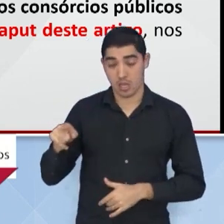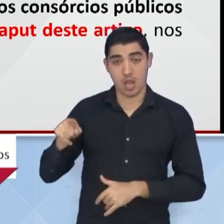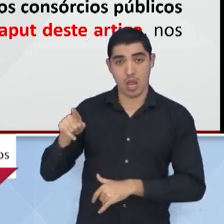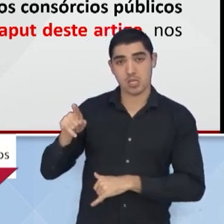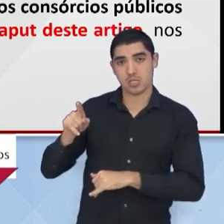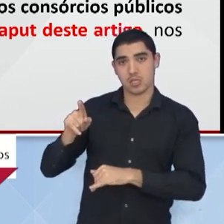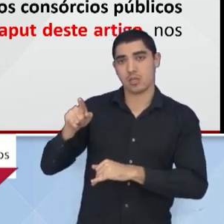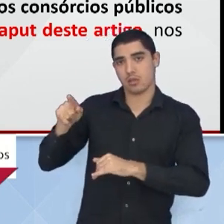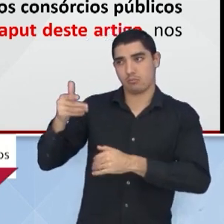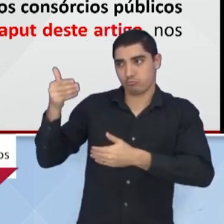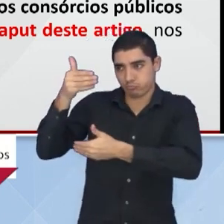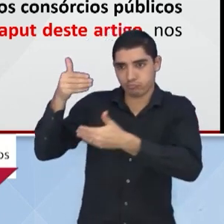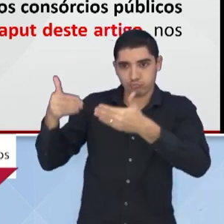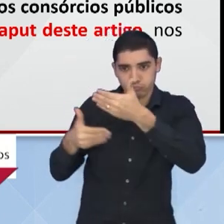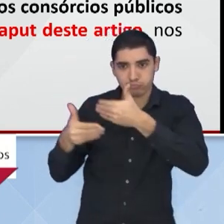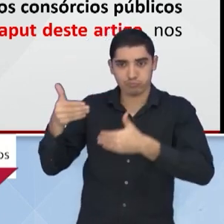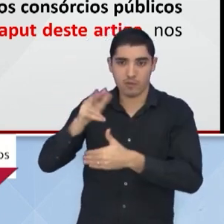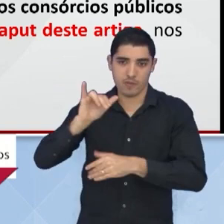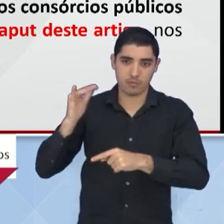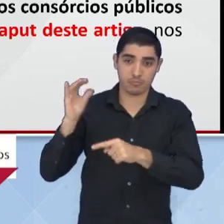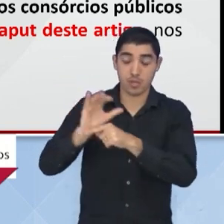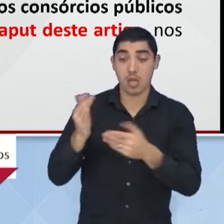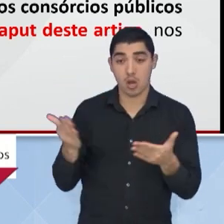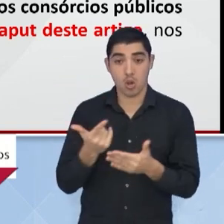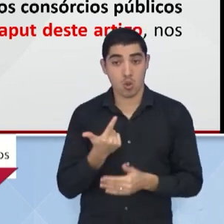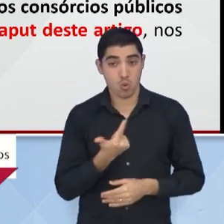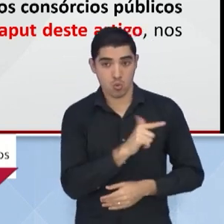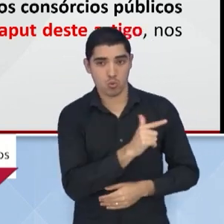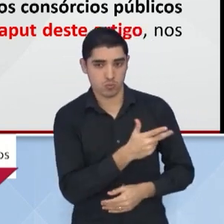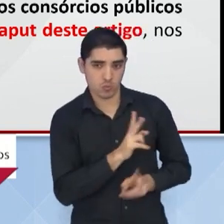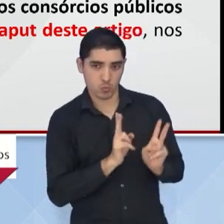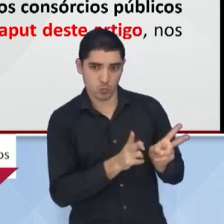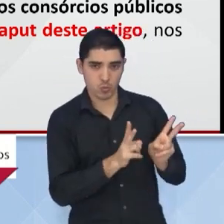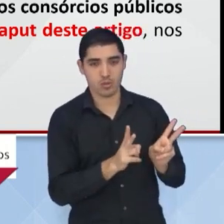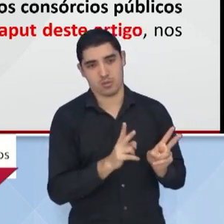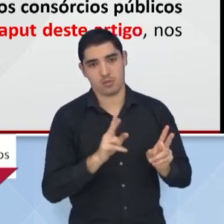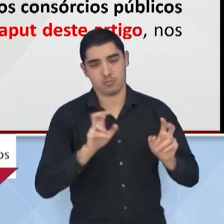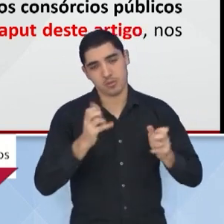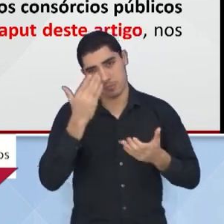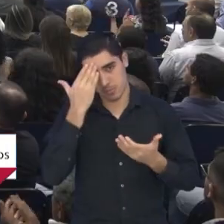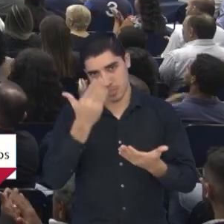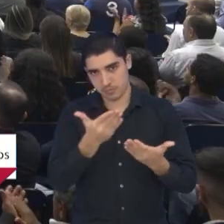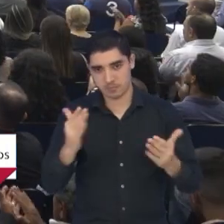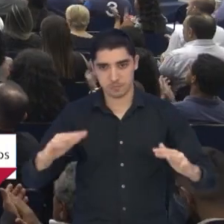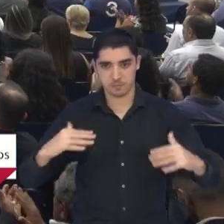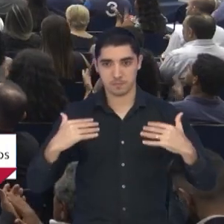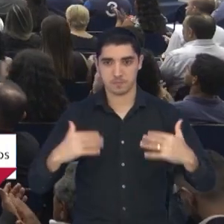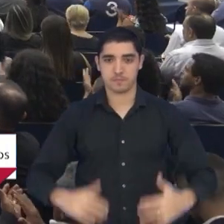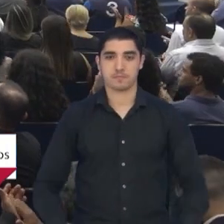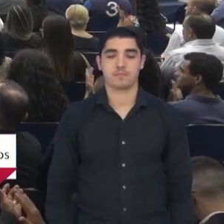disponibilizado e agora vou passar a palavra paraos meus colegas prosseguirem com os demais assuntos Muito obrigado pela atenção